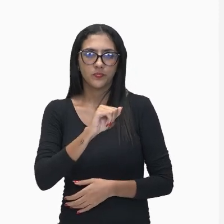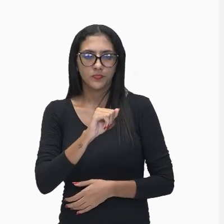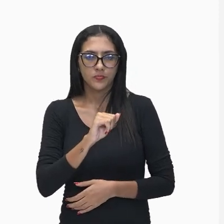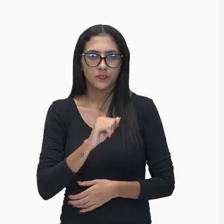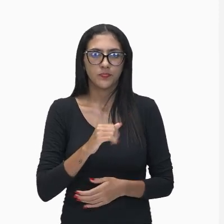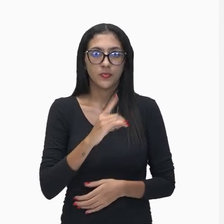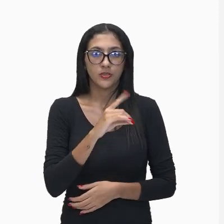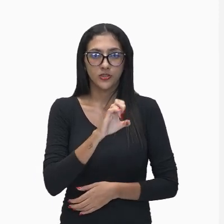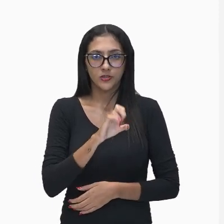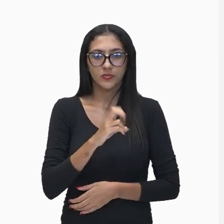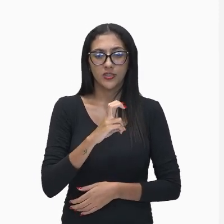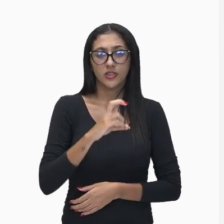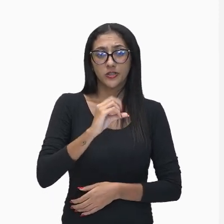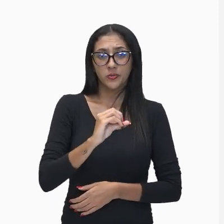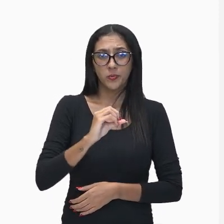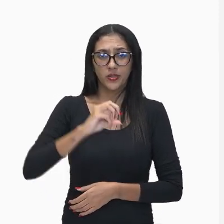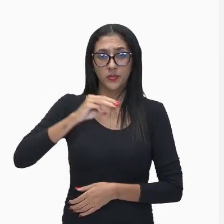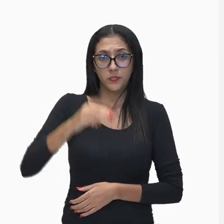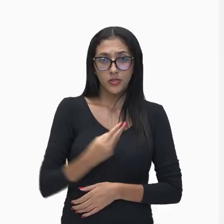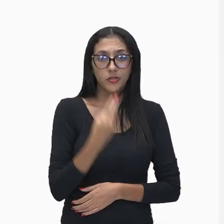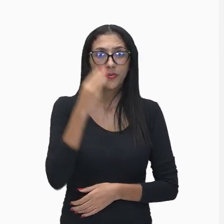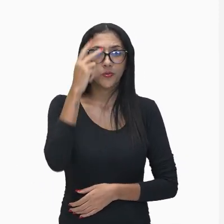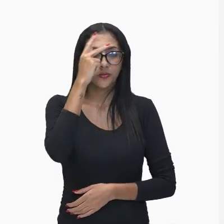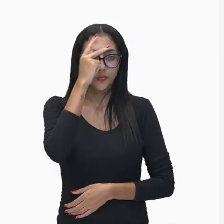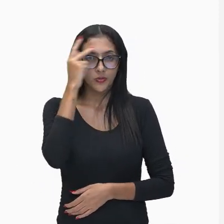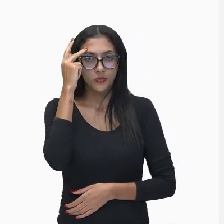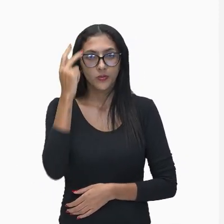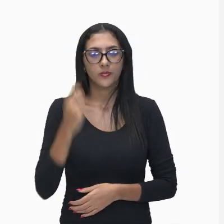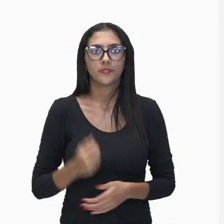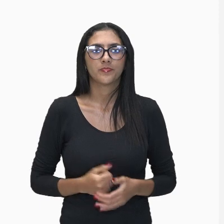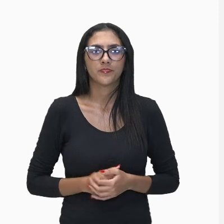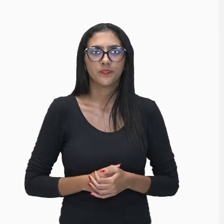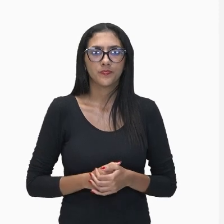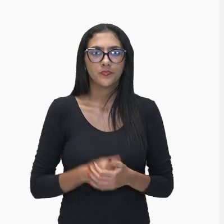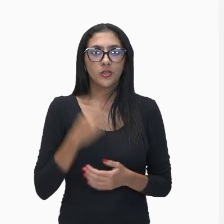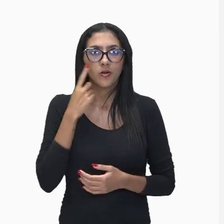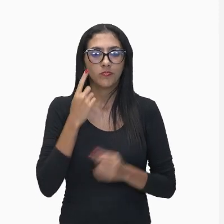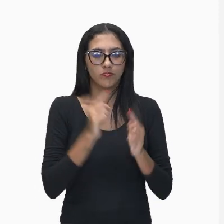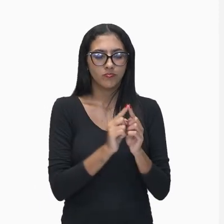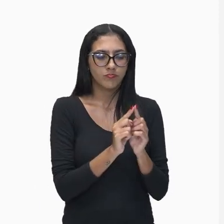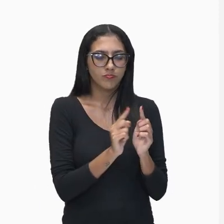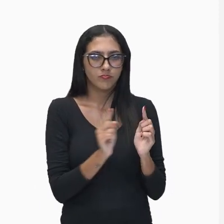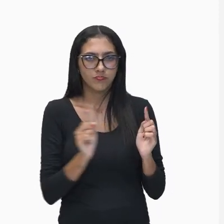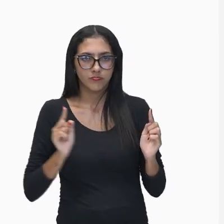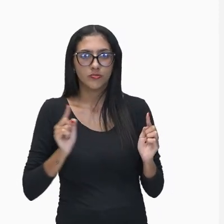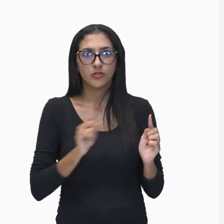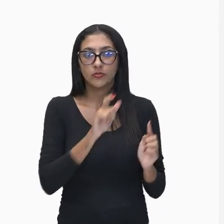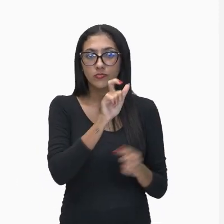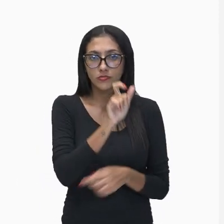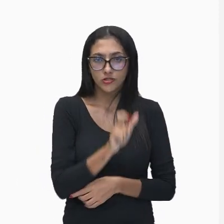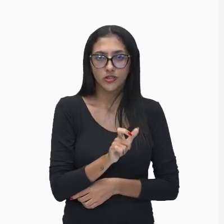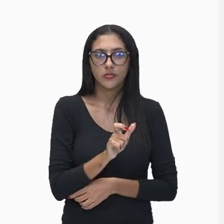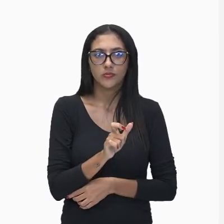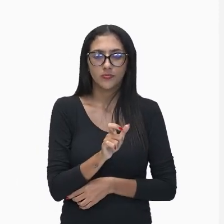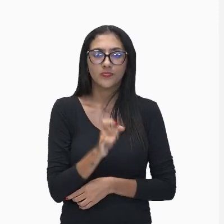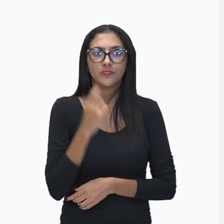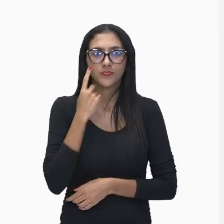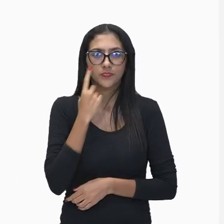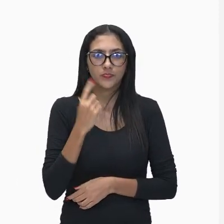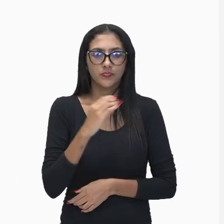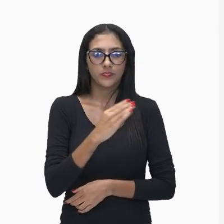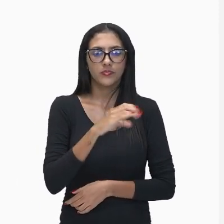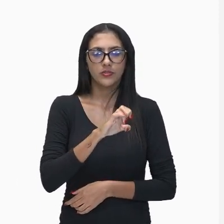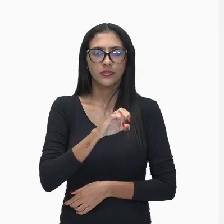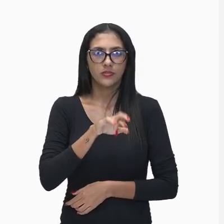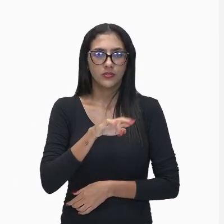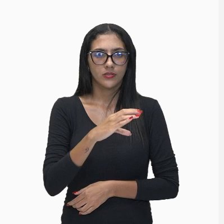serão beneficiadas. Então, sujeito, cerca de 50 milhões de pessoas. Então, nós temos a expressão cerca